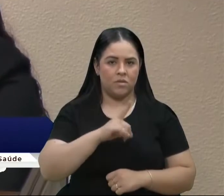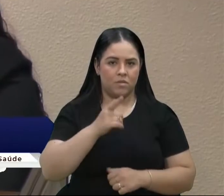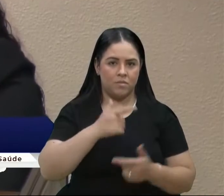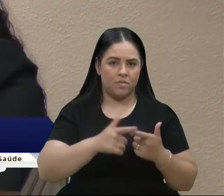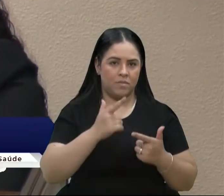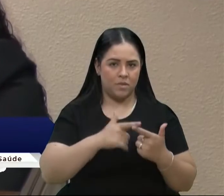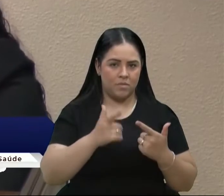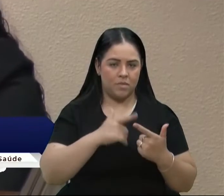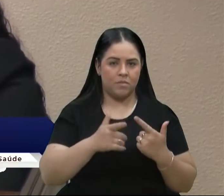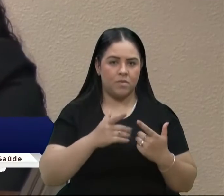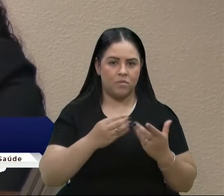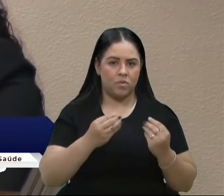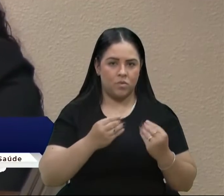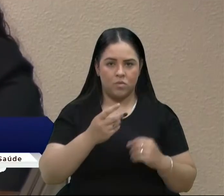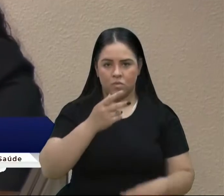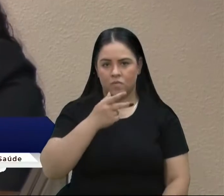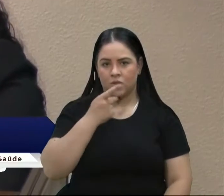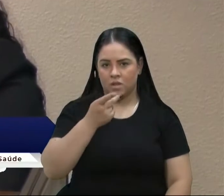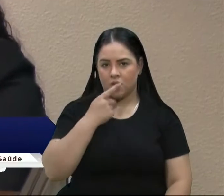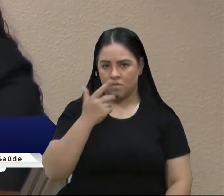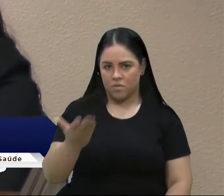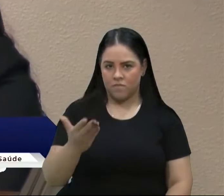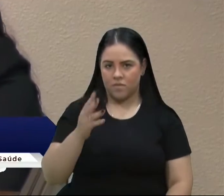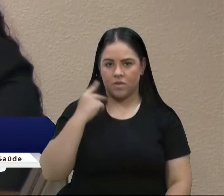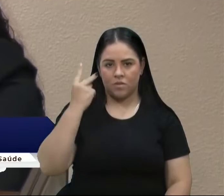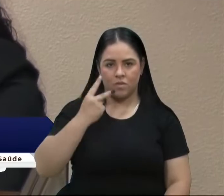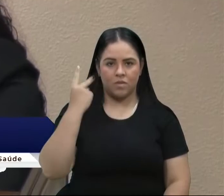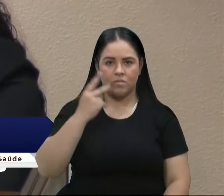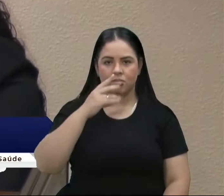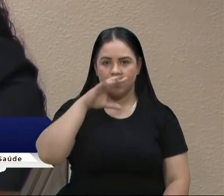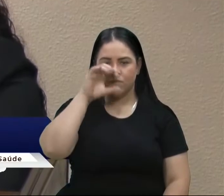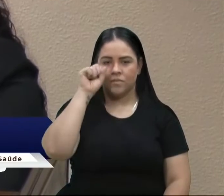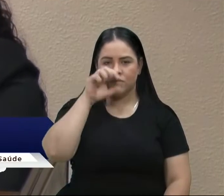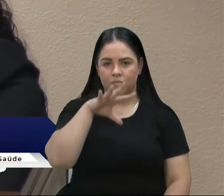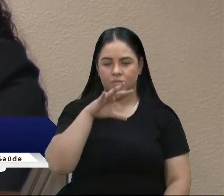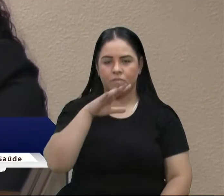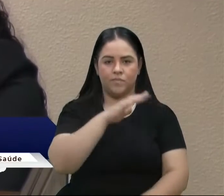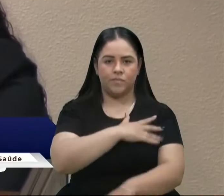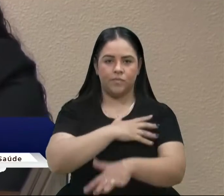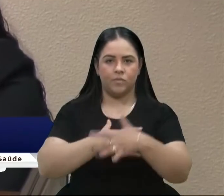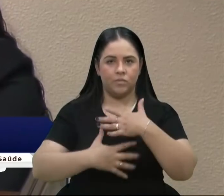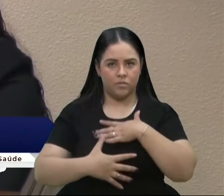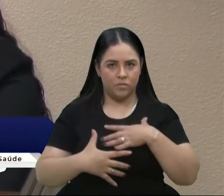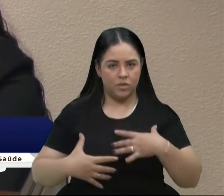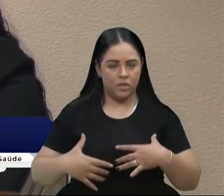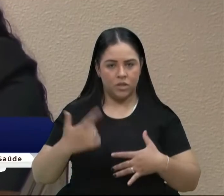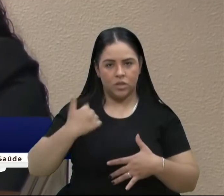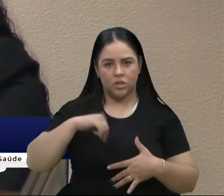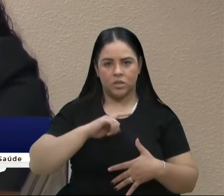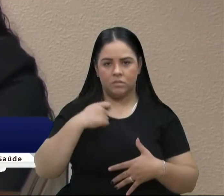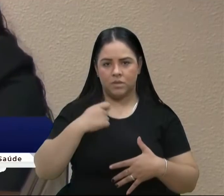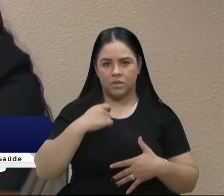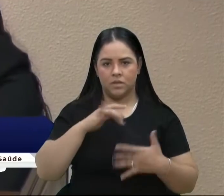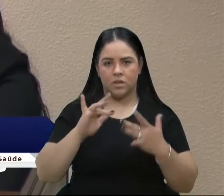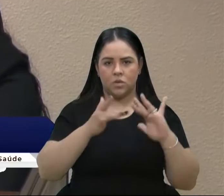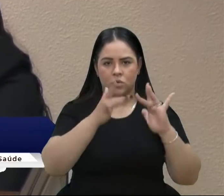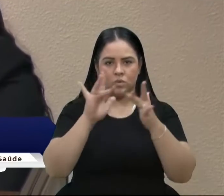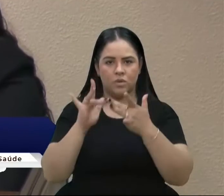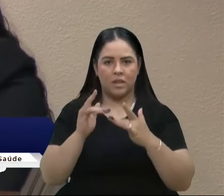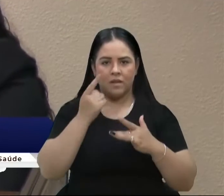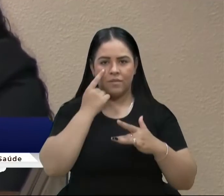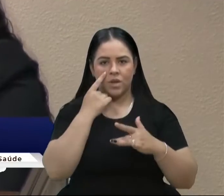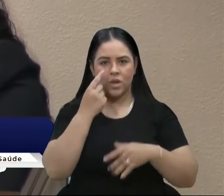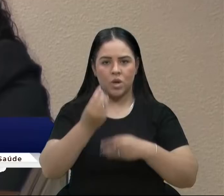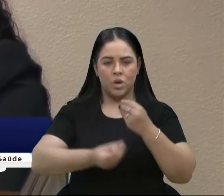muito bem apontado pela vereadora da questão respiratória, da questão motora, e que a gente precisa articular como a atenção